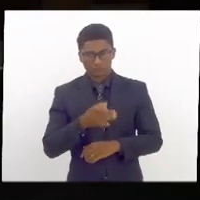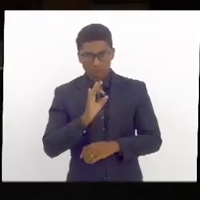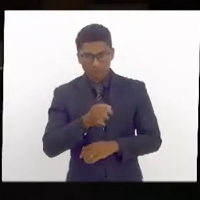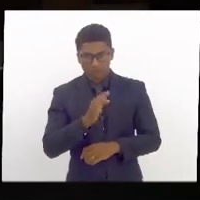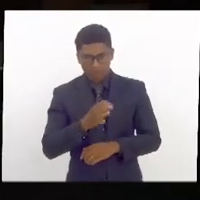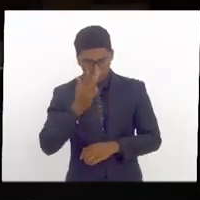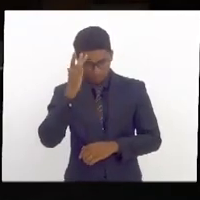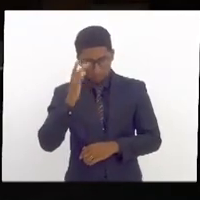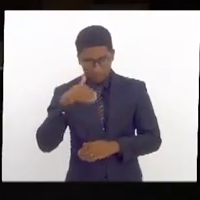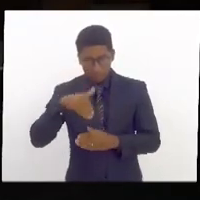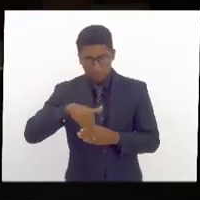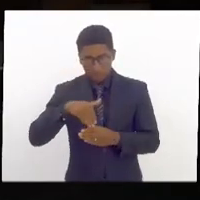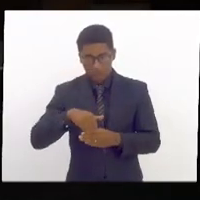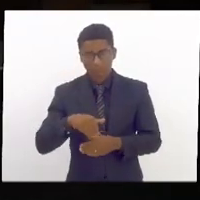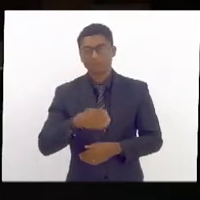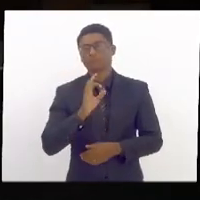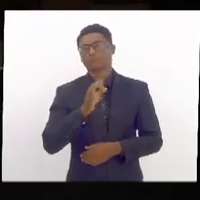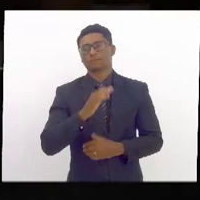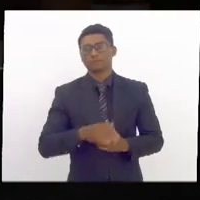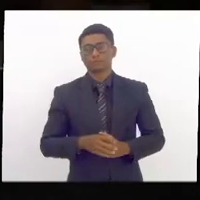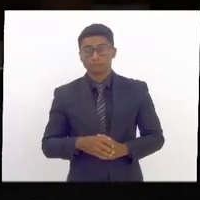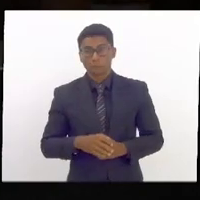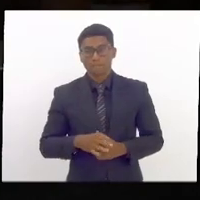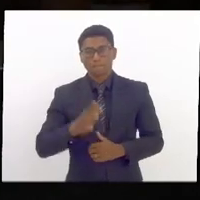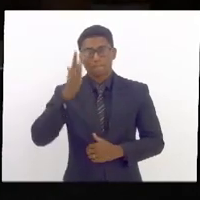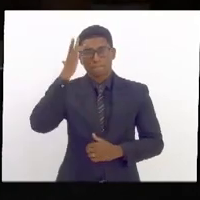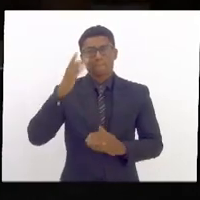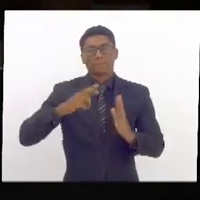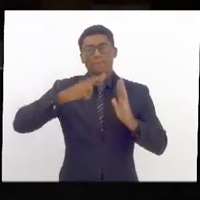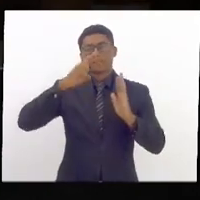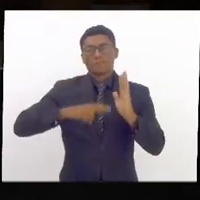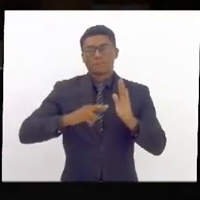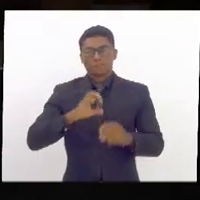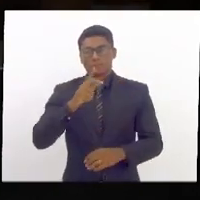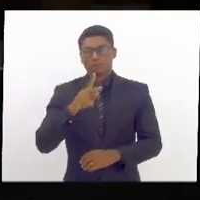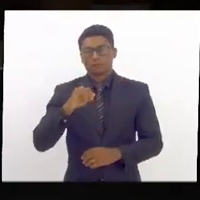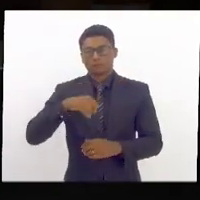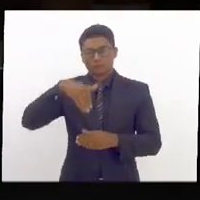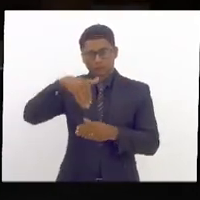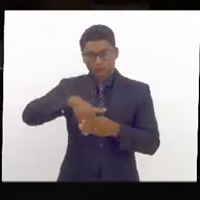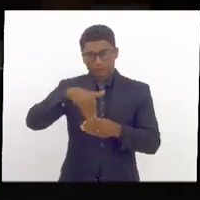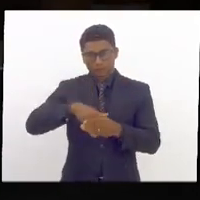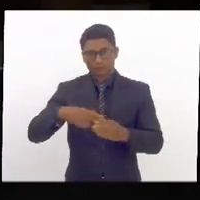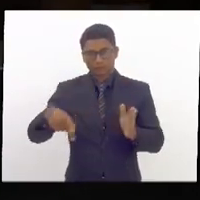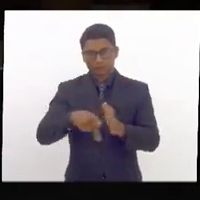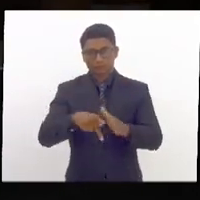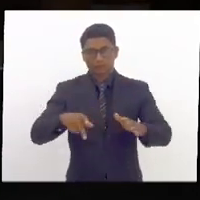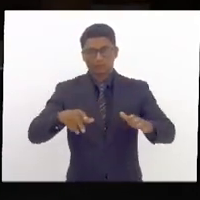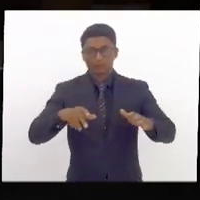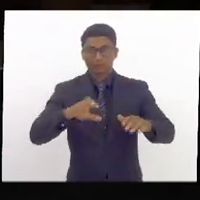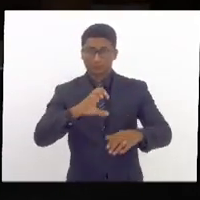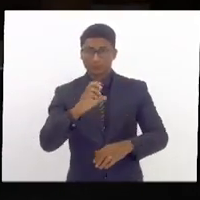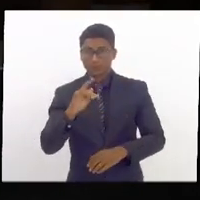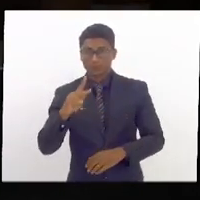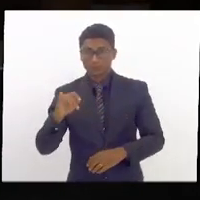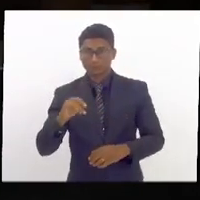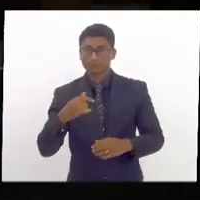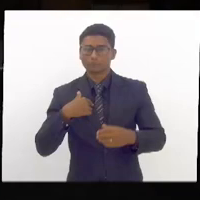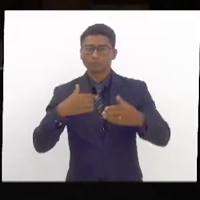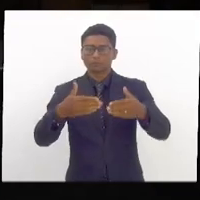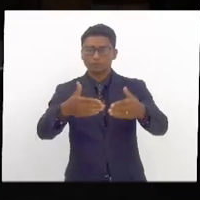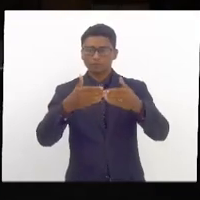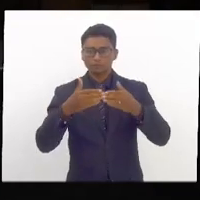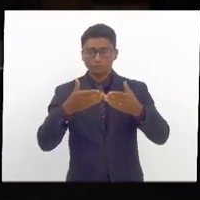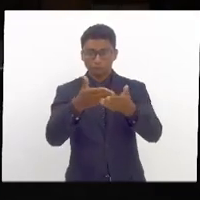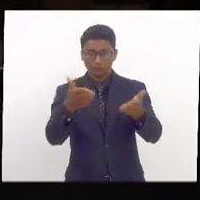vota? Amanhã nós estaremos votando o relatório da nossa CPI, da Comissão Parlamentar de Inquérito. Então, eu solicito aos deputados